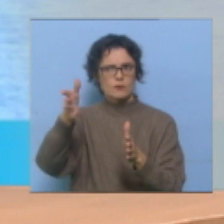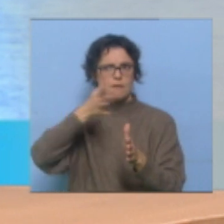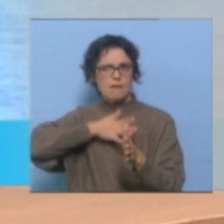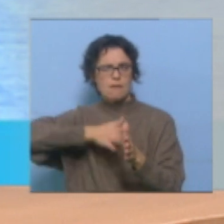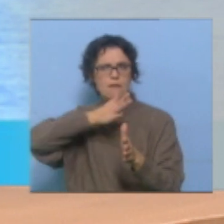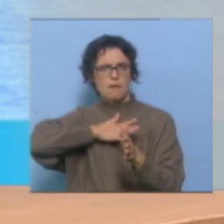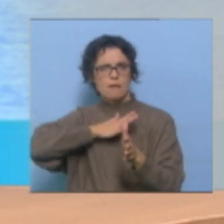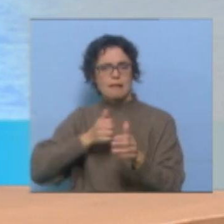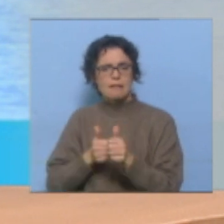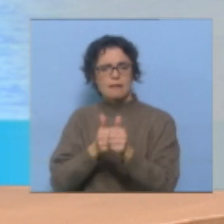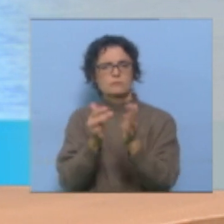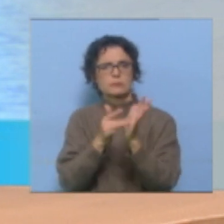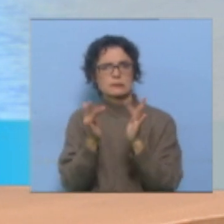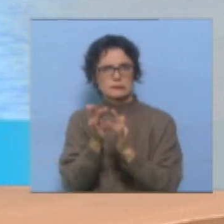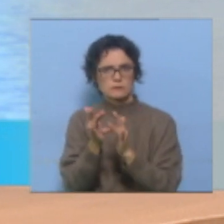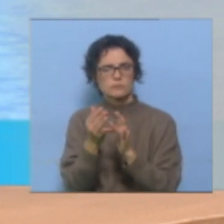era